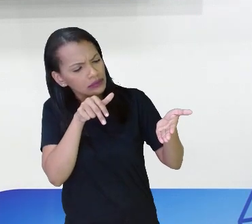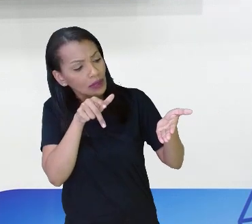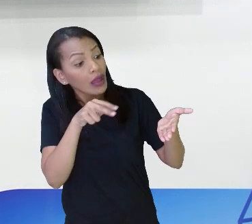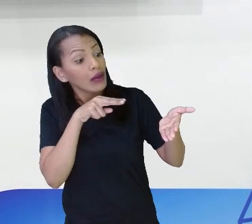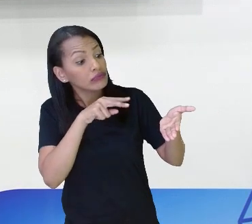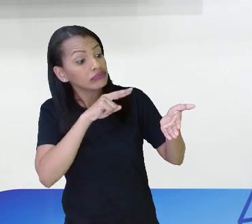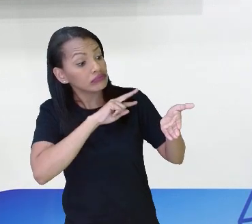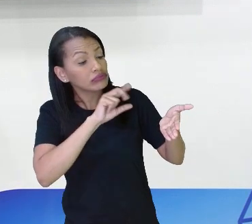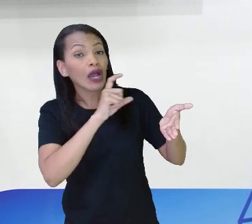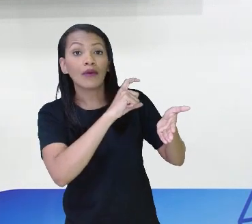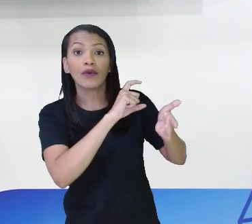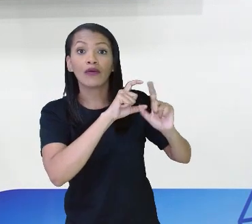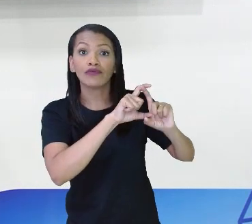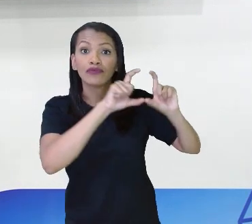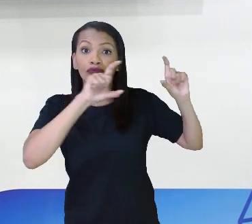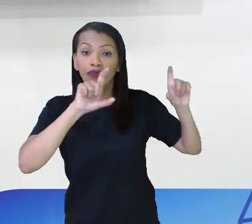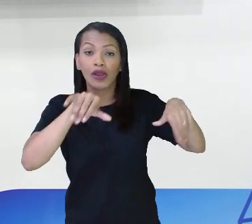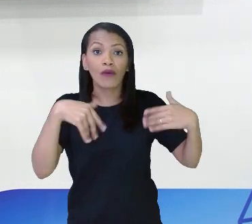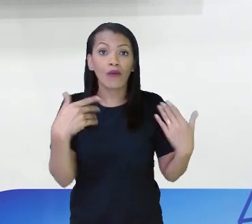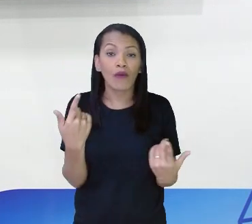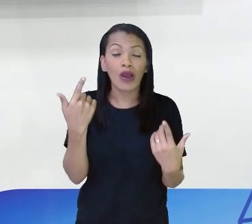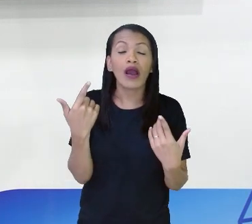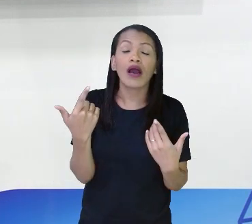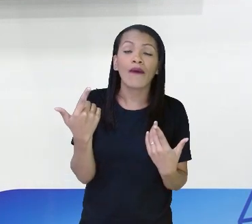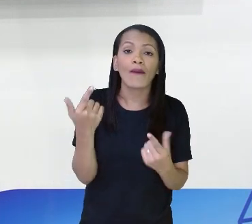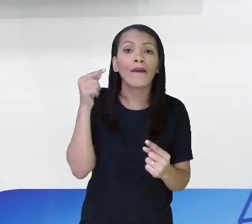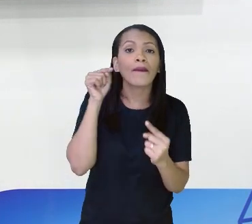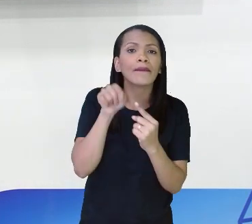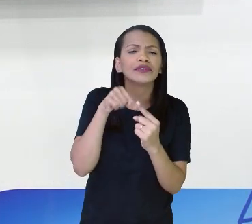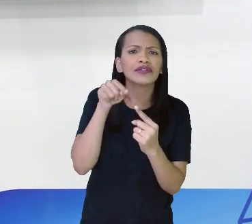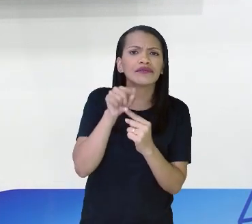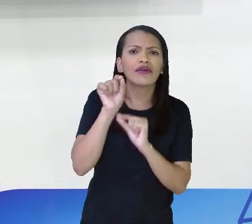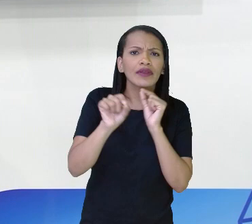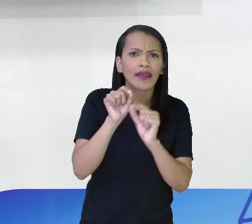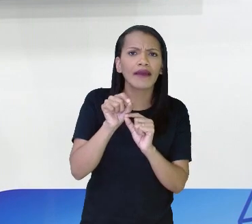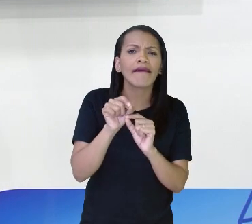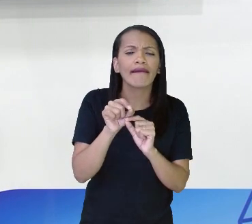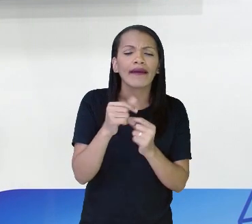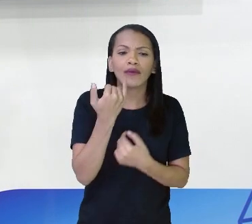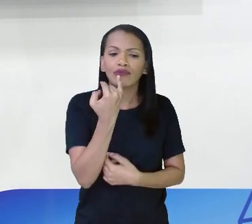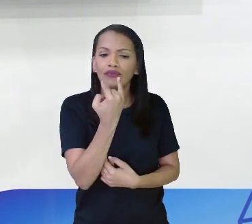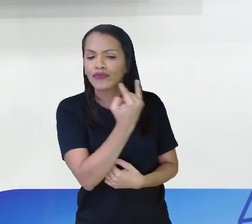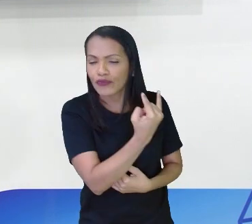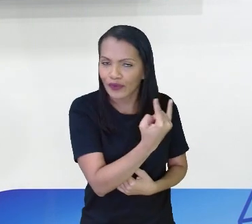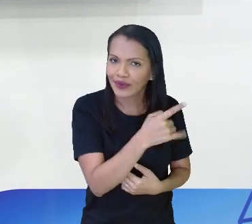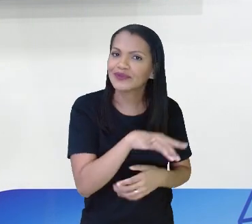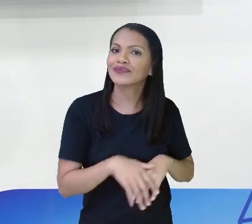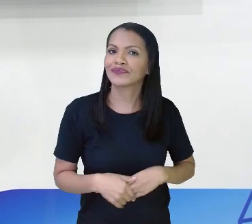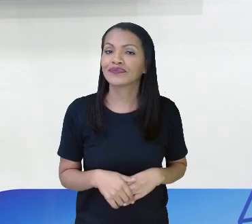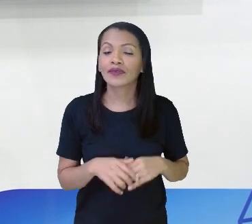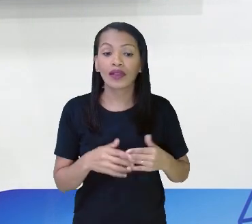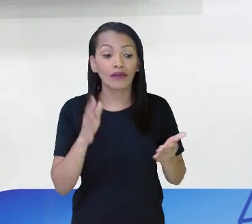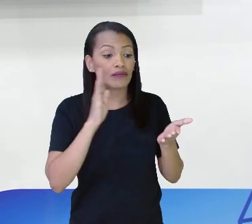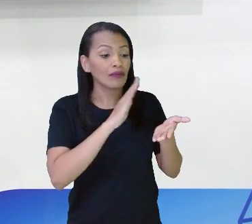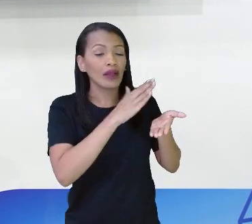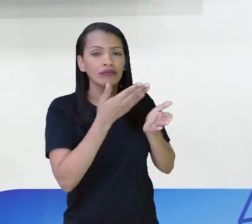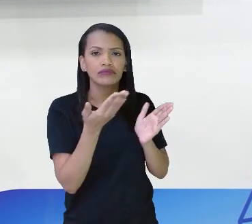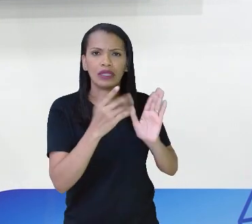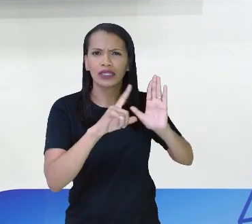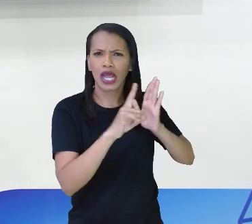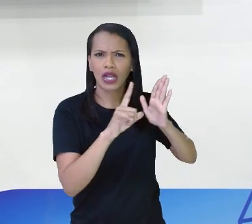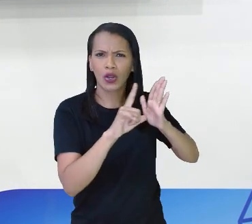ler a manchete. Qual o objetivo disso? Atrair o leitor, não é? Então, pela manchete ali, quando eu olho aquelas letras